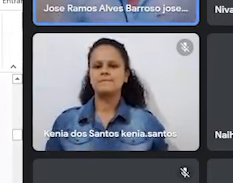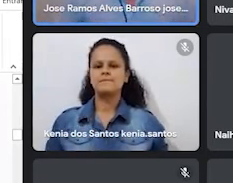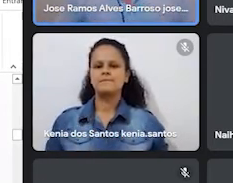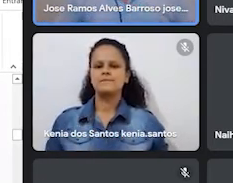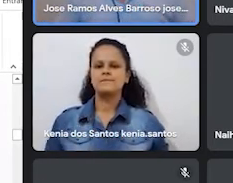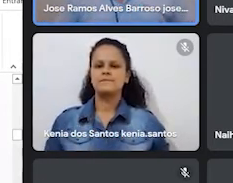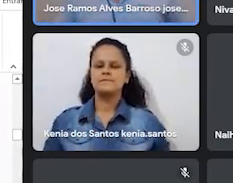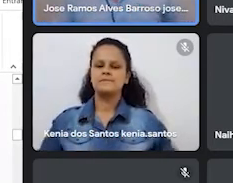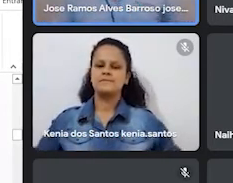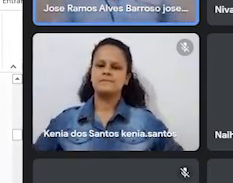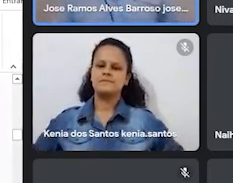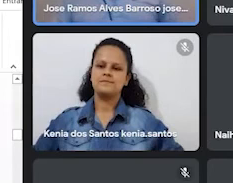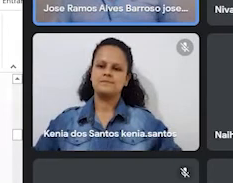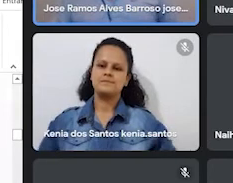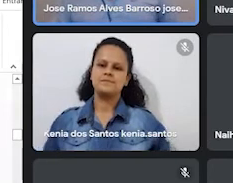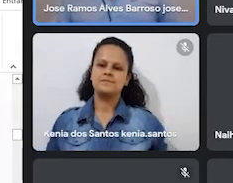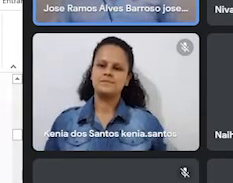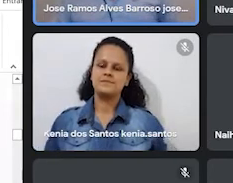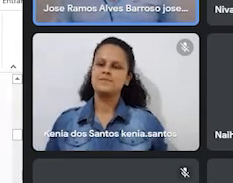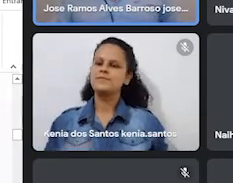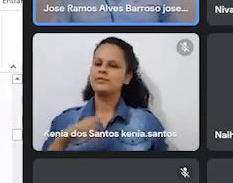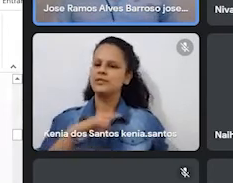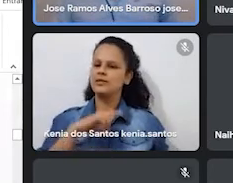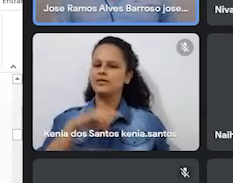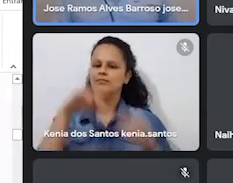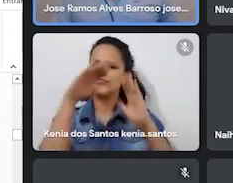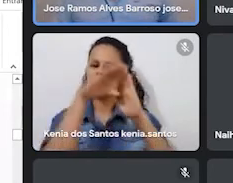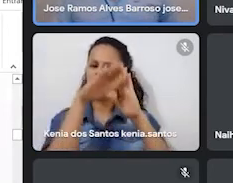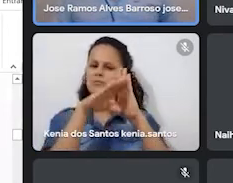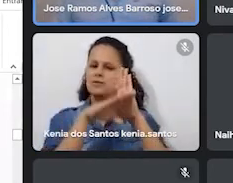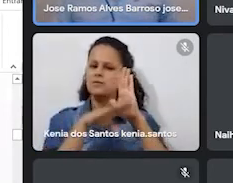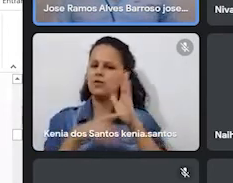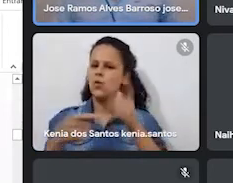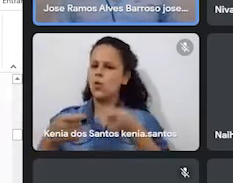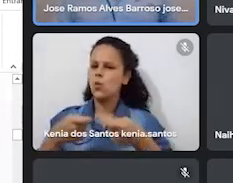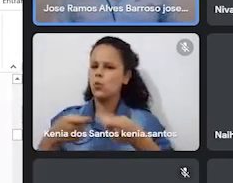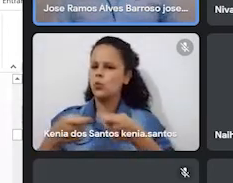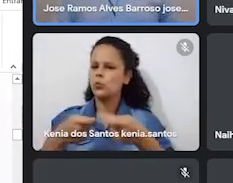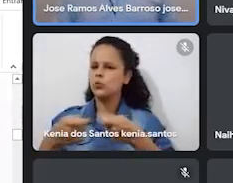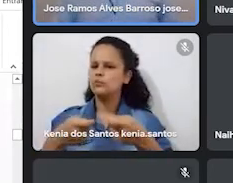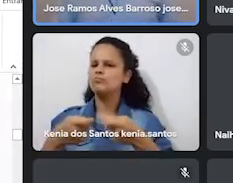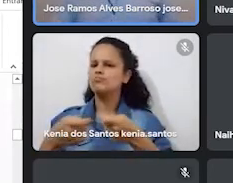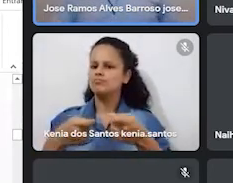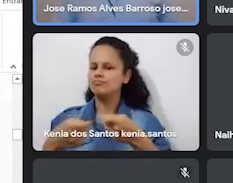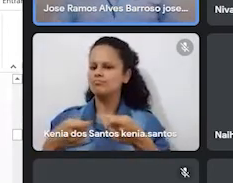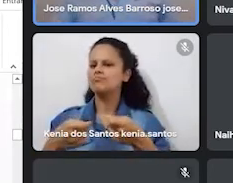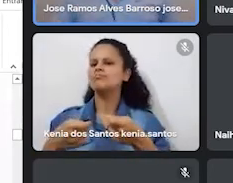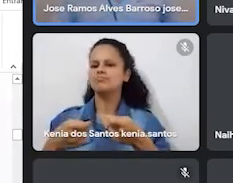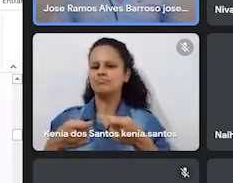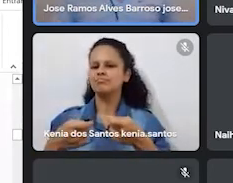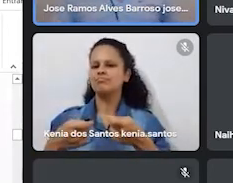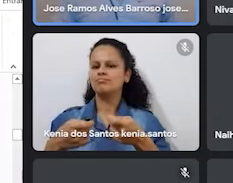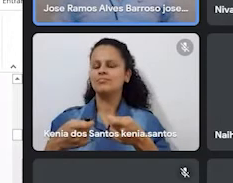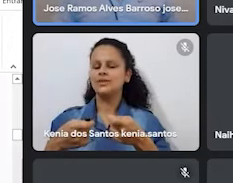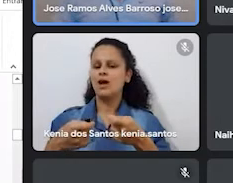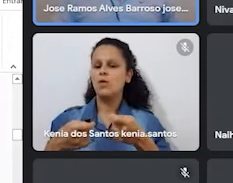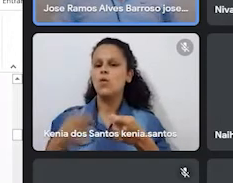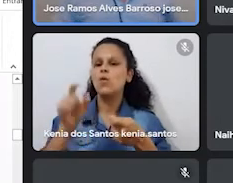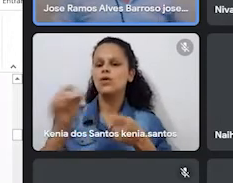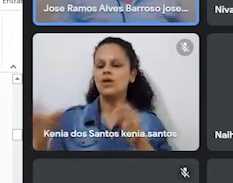As medidas de controle devem pegar as demais iniciativas da empresa. Aquilo que eu